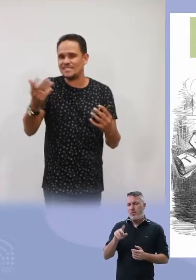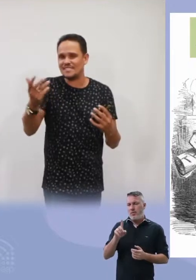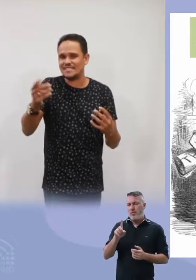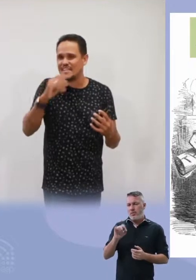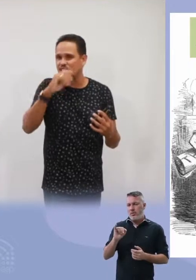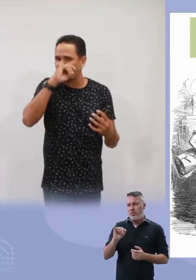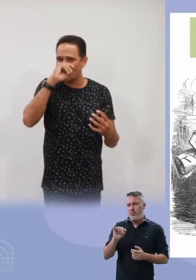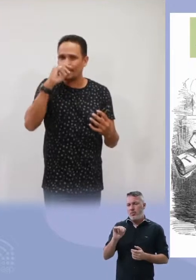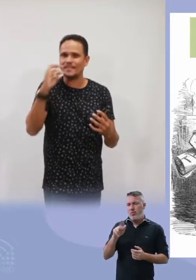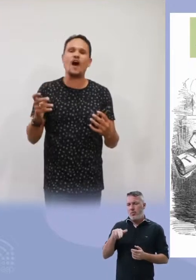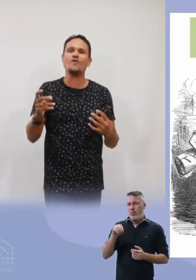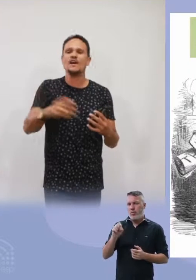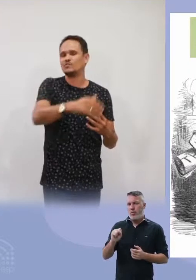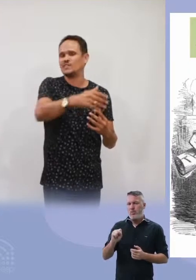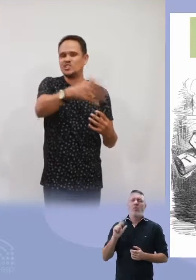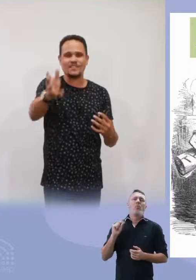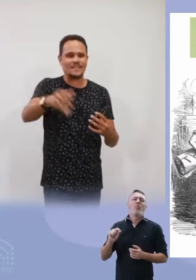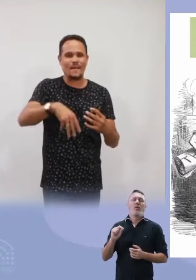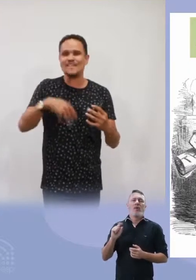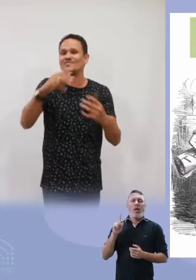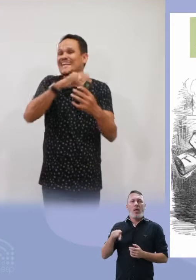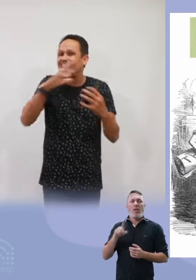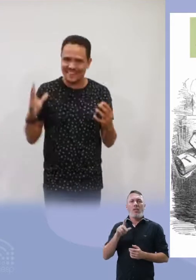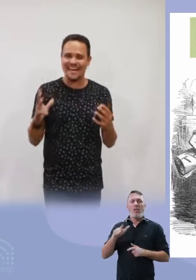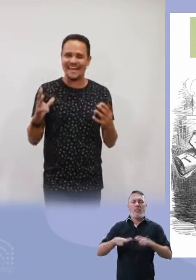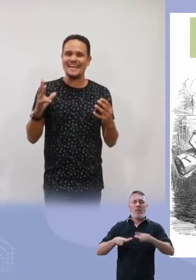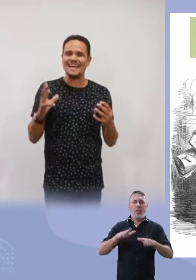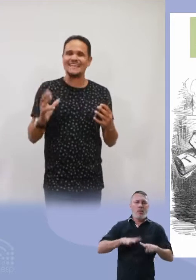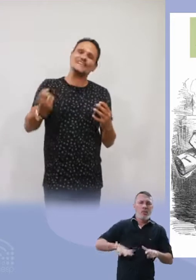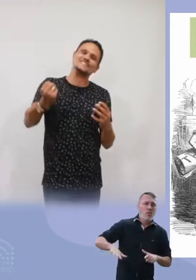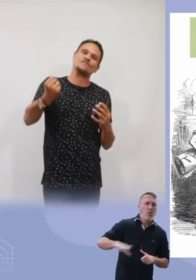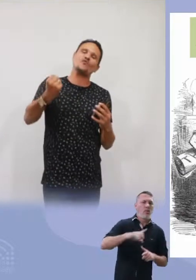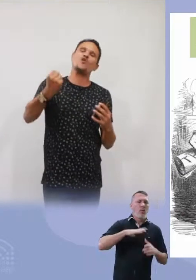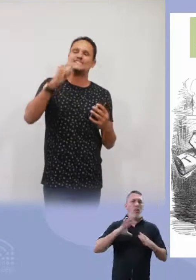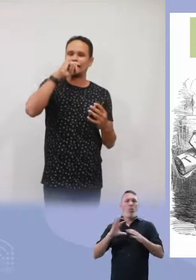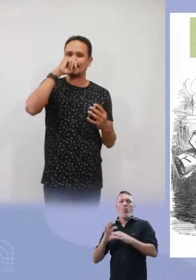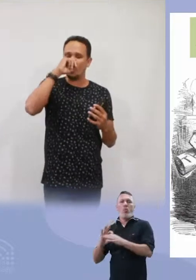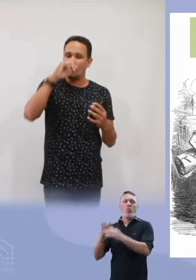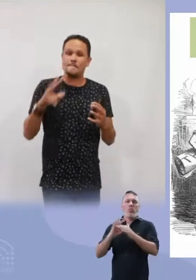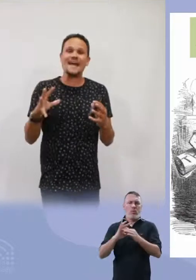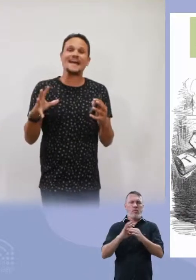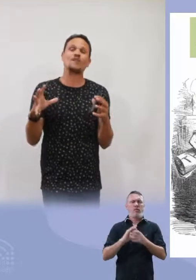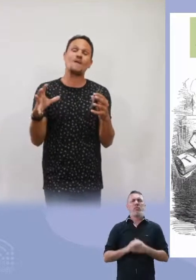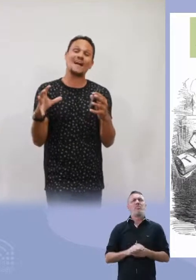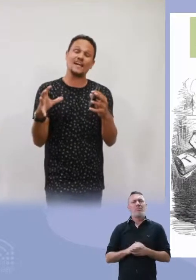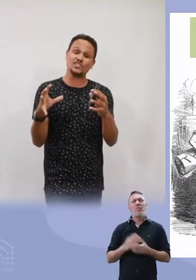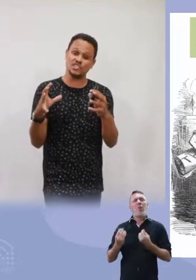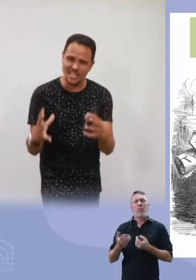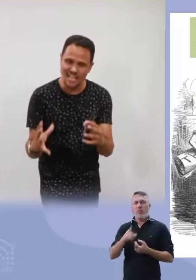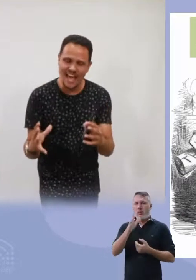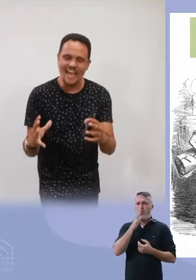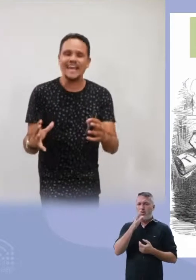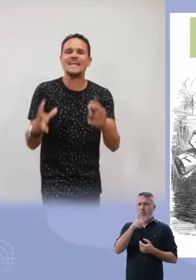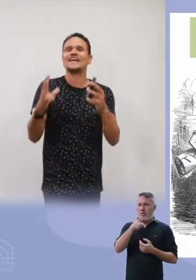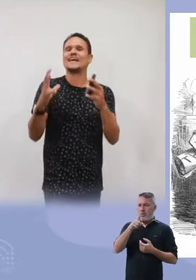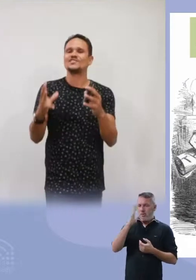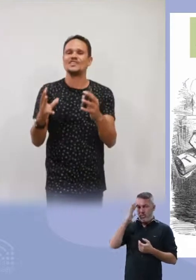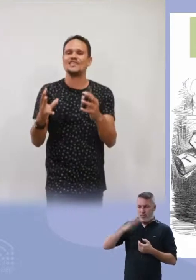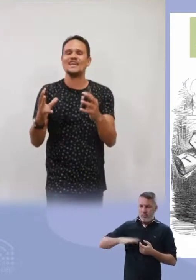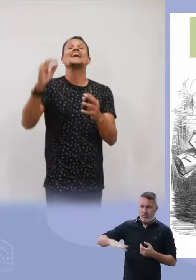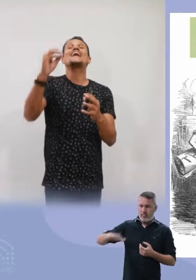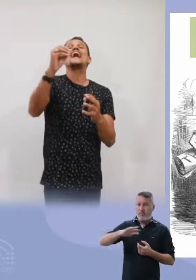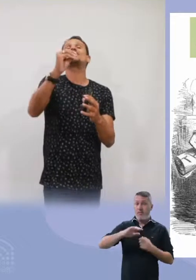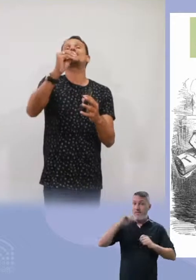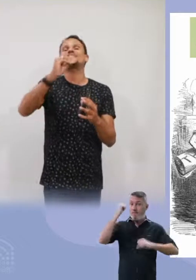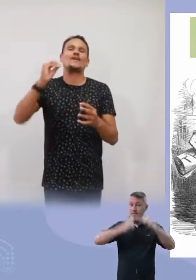tipo de assistência governamental, não têm direito trabalhista, não tem nada. O que eles organizaram então? Pegaram uma caixinha e nessa